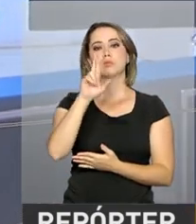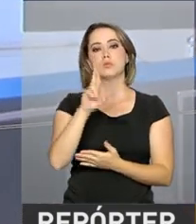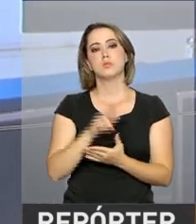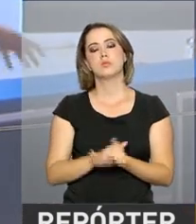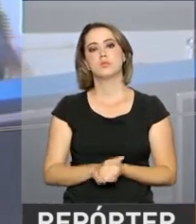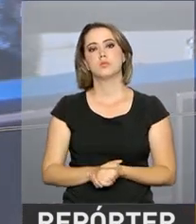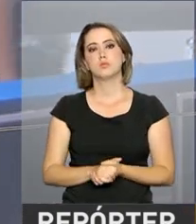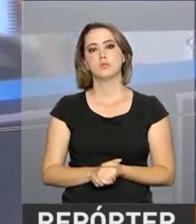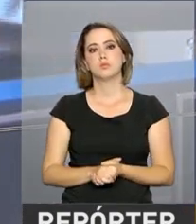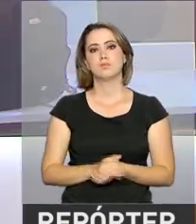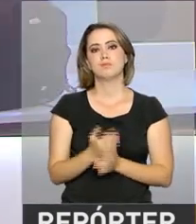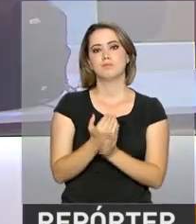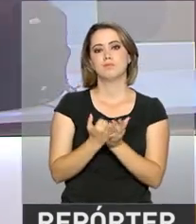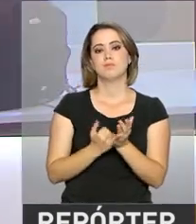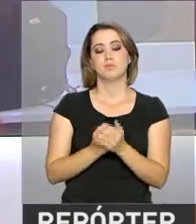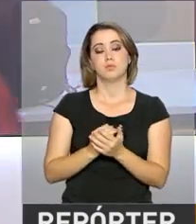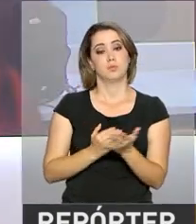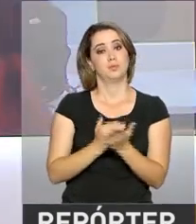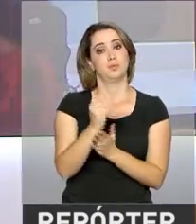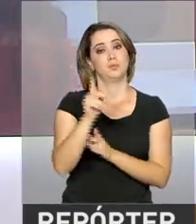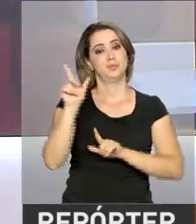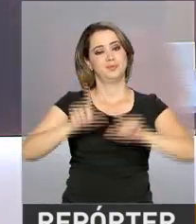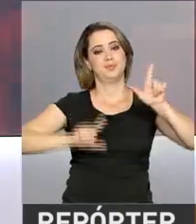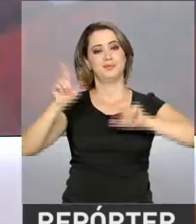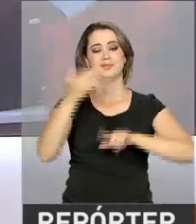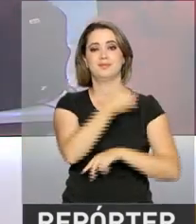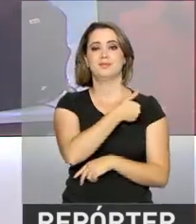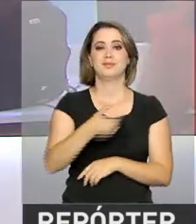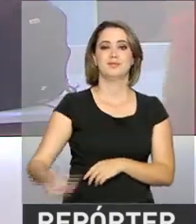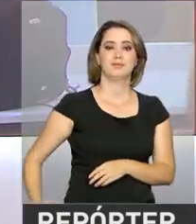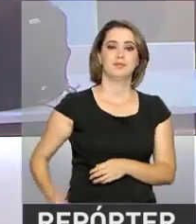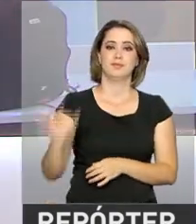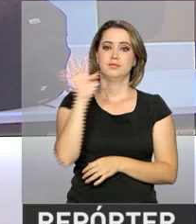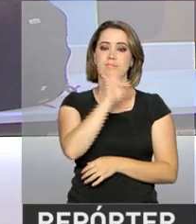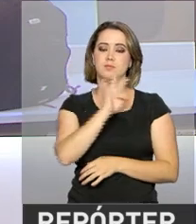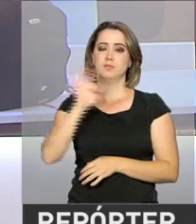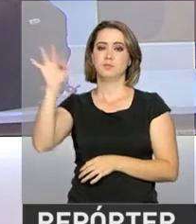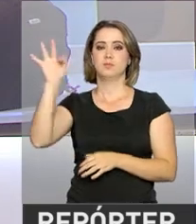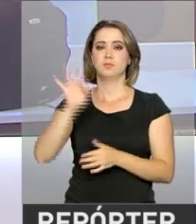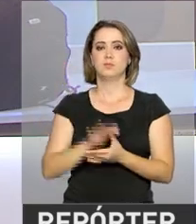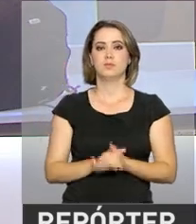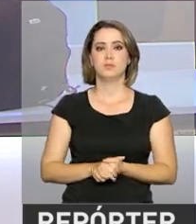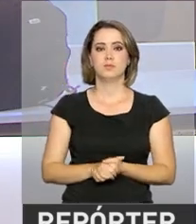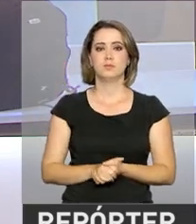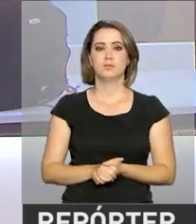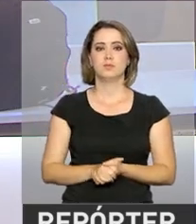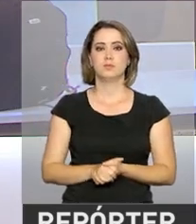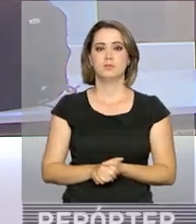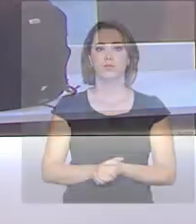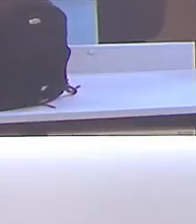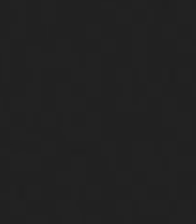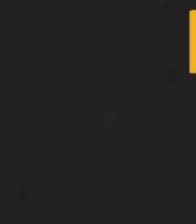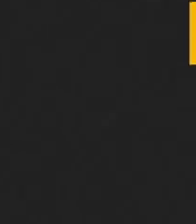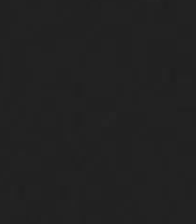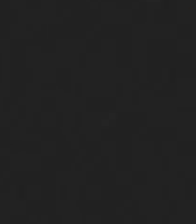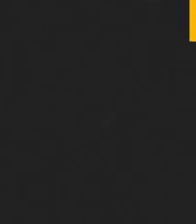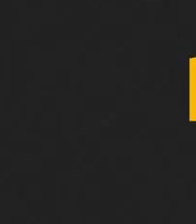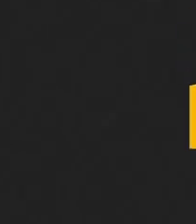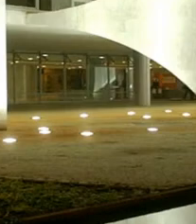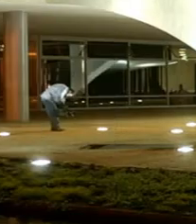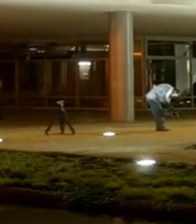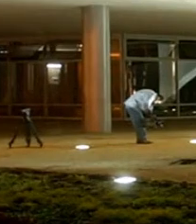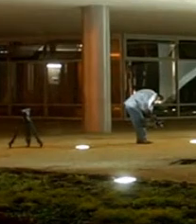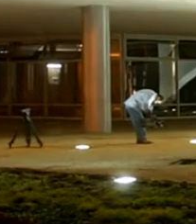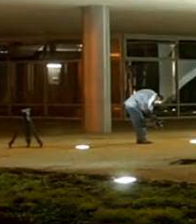do Repórter NBR. Continue com a gente aqui na NBR, a TV do Governo Federal.